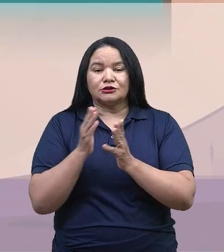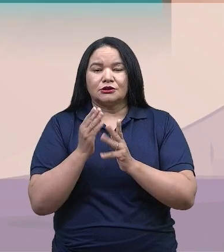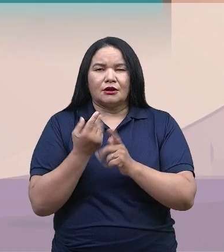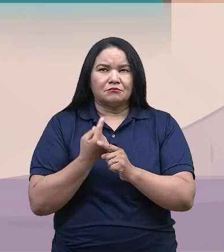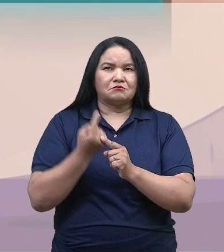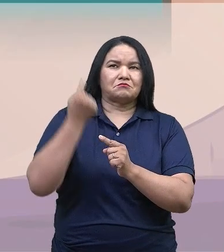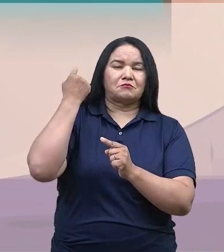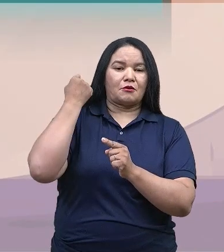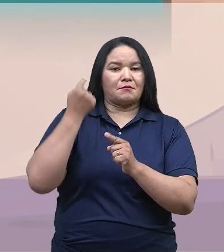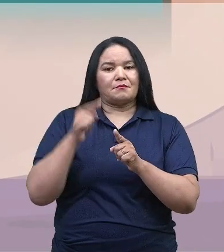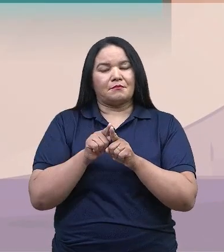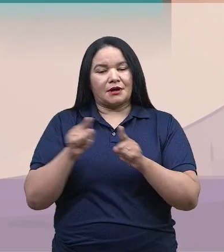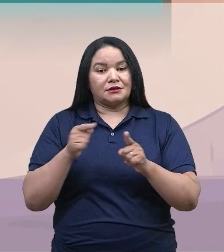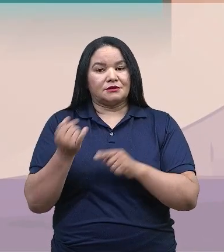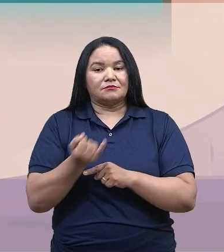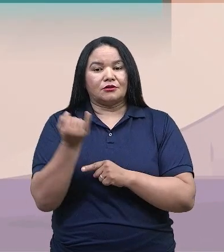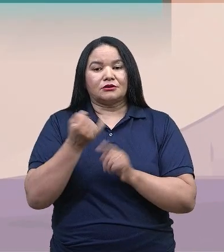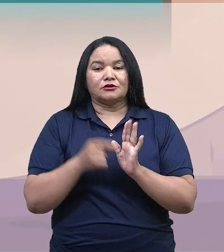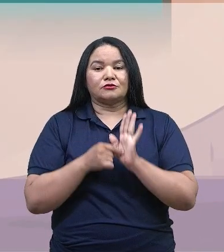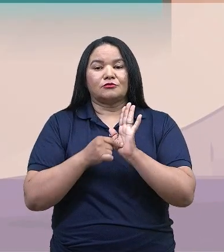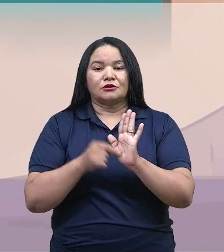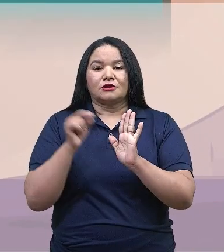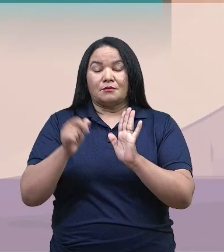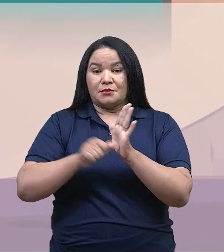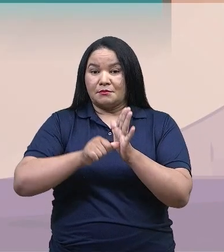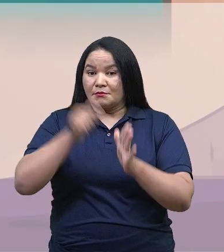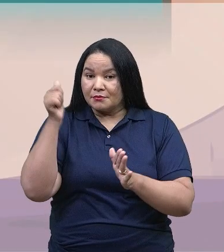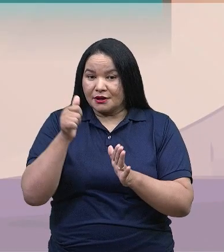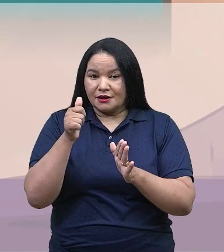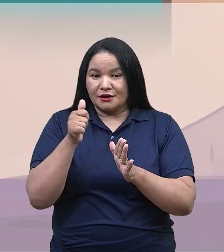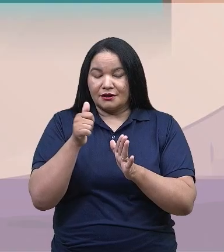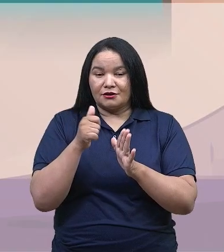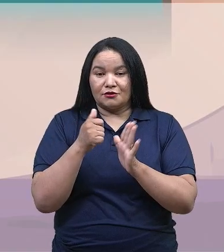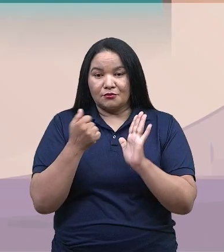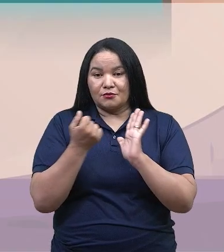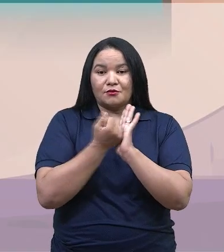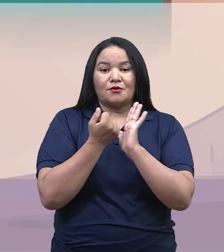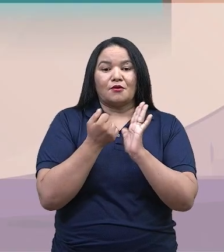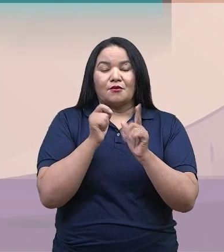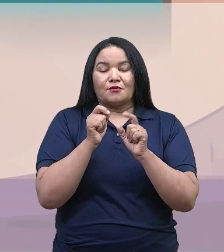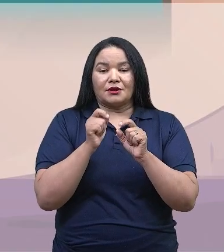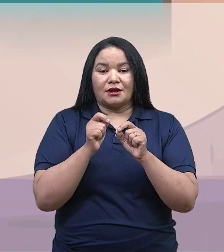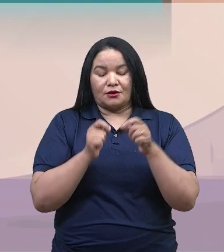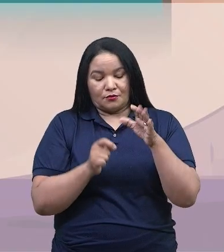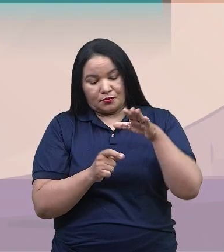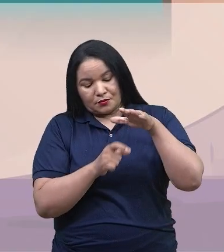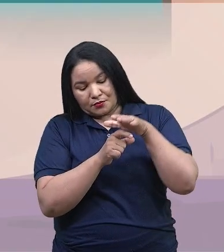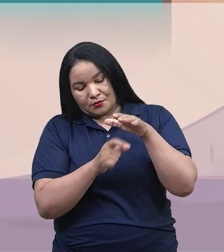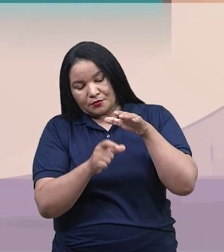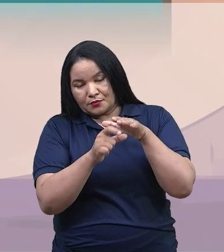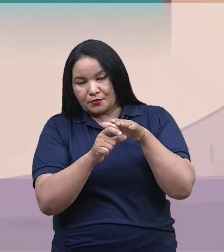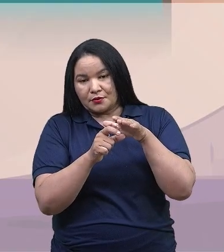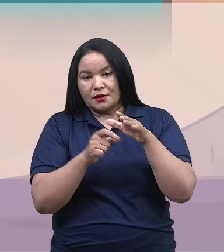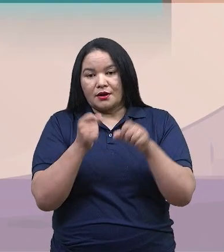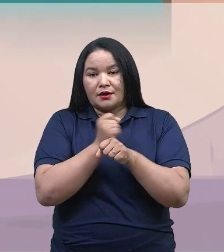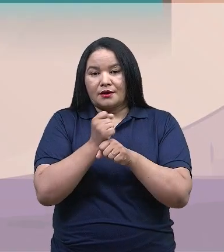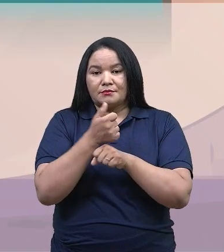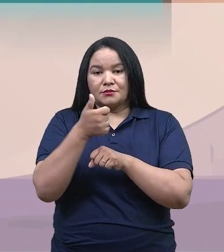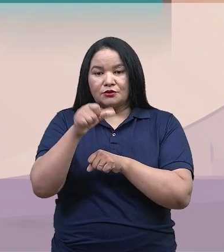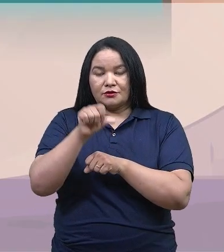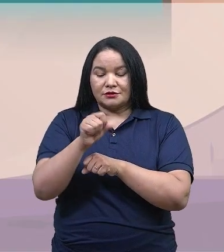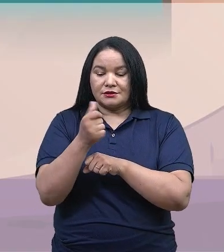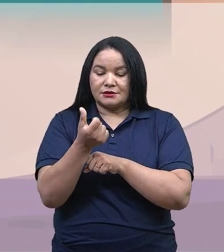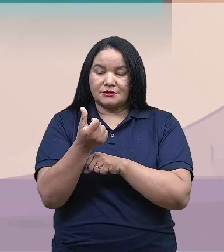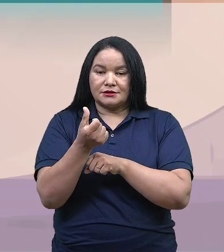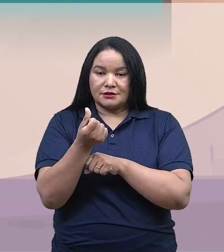frisar, olha só, que o primeiro registro de patins com rodas data de 1760 na